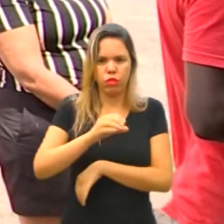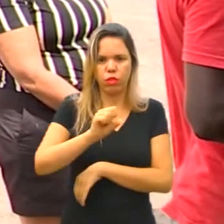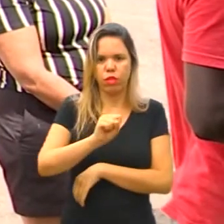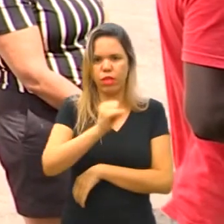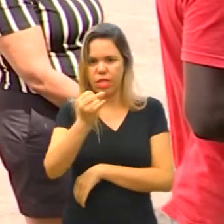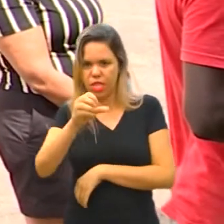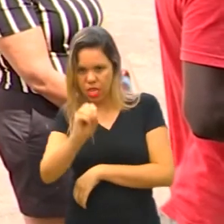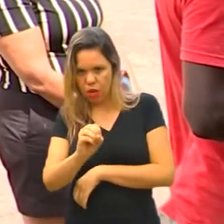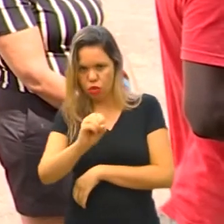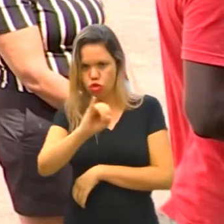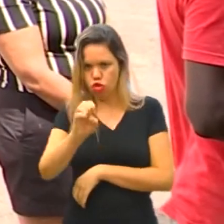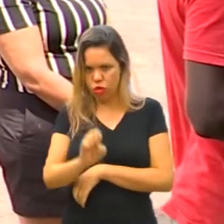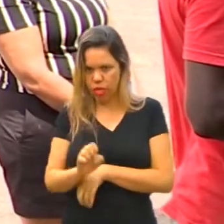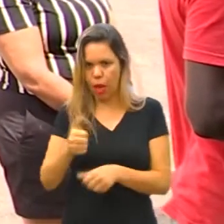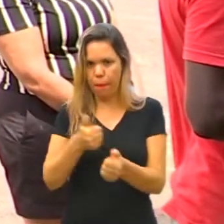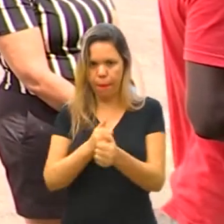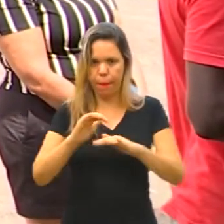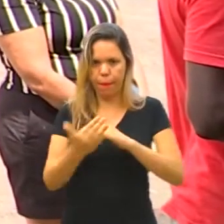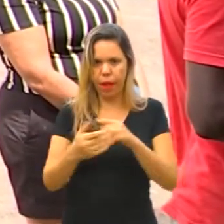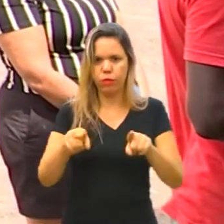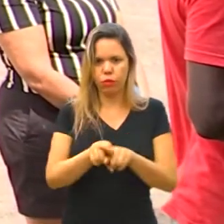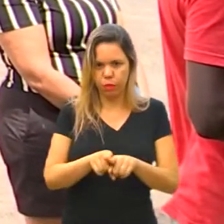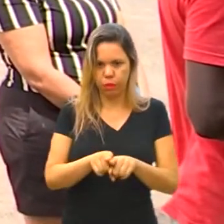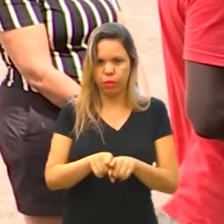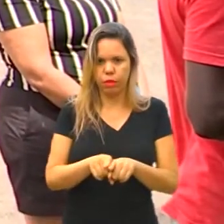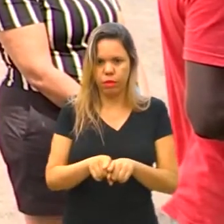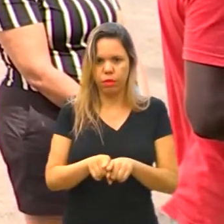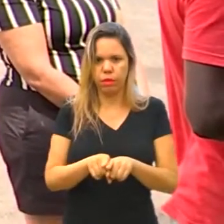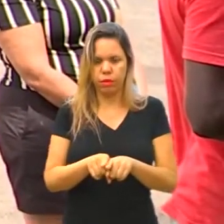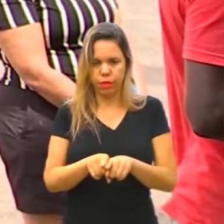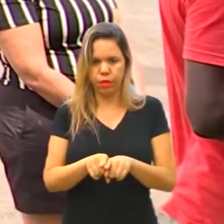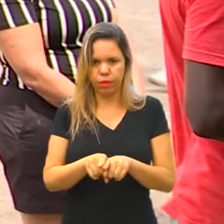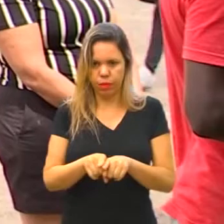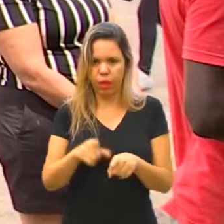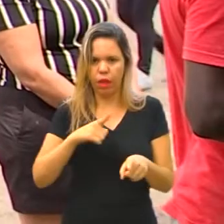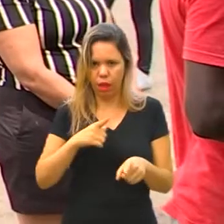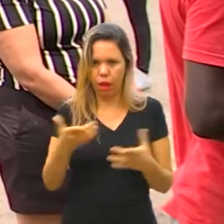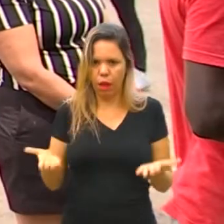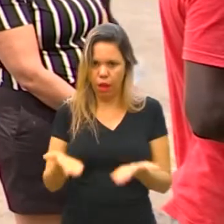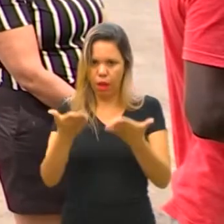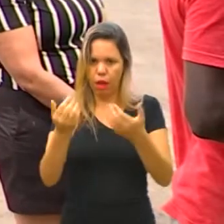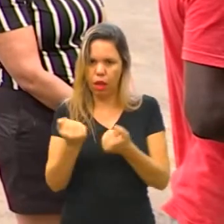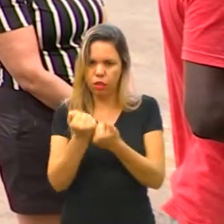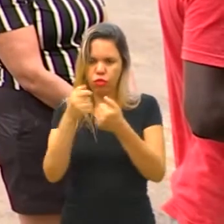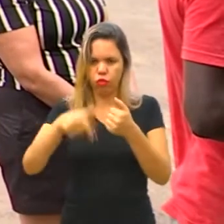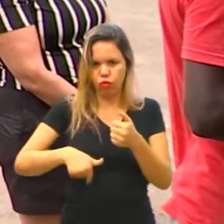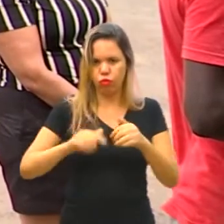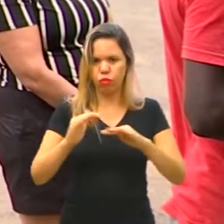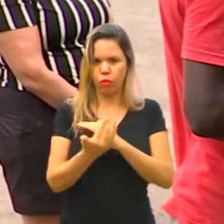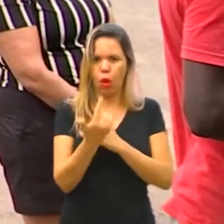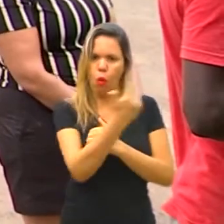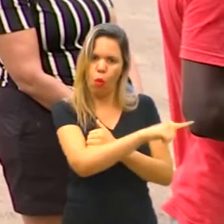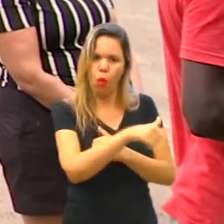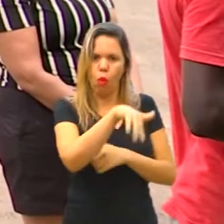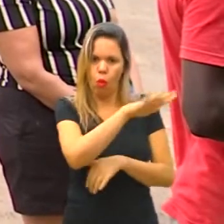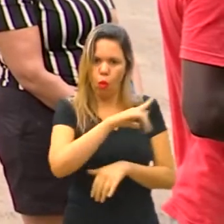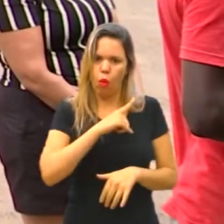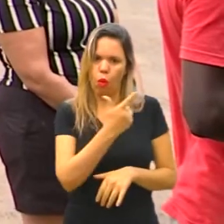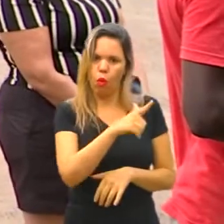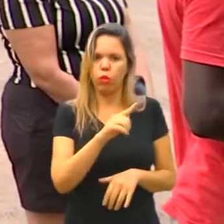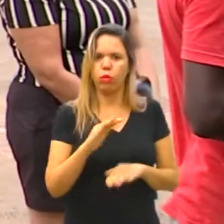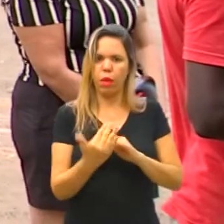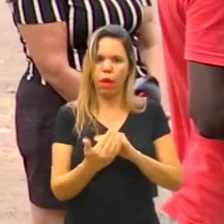passe também no São José. O São José é um bairro aqui próximo e também, além de ter a benfeitoria aqui para o Rosário, também